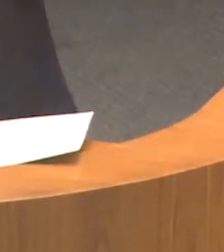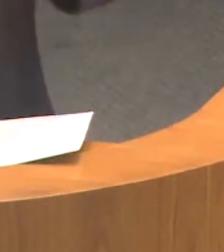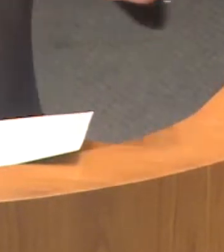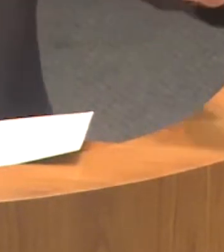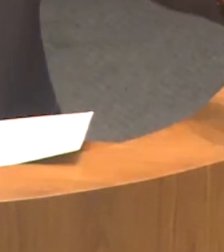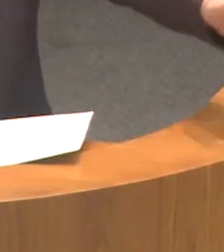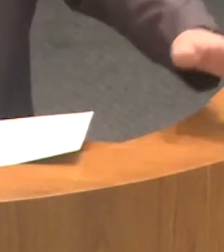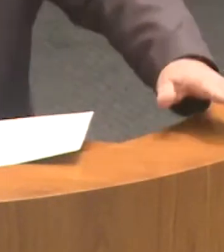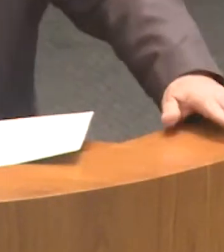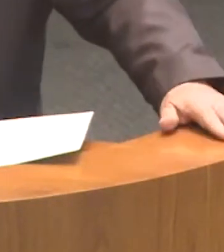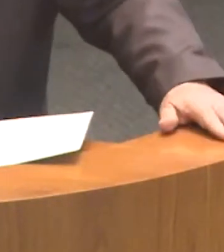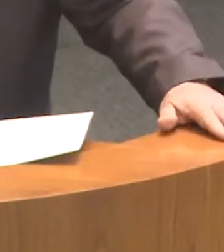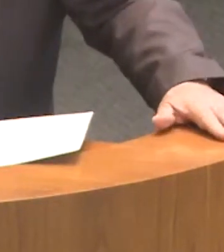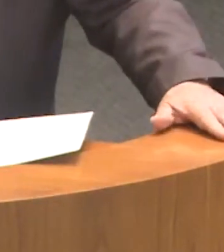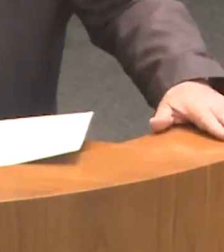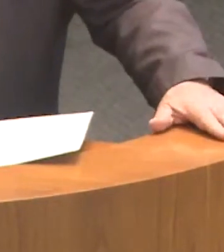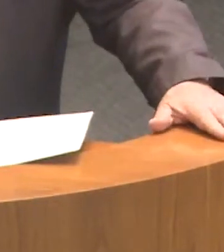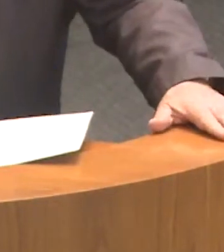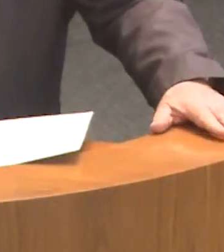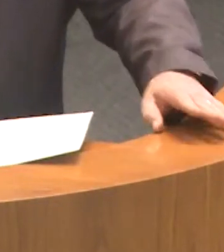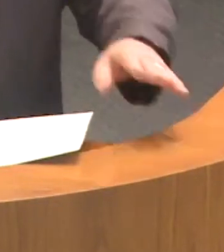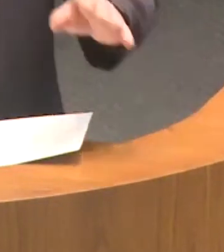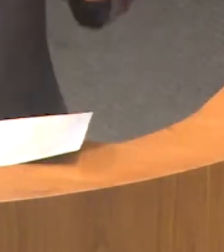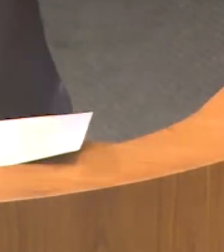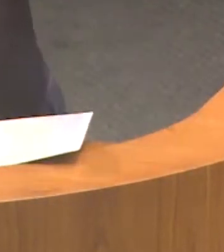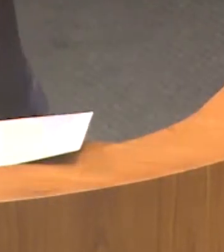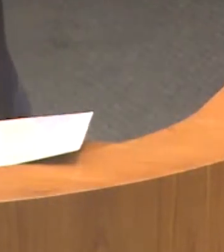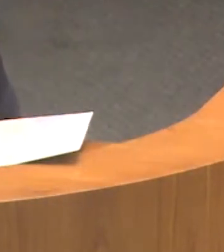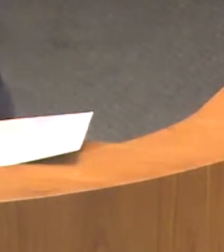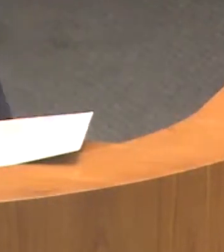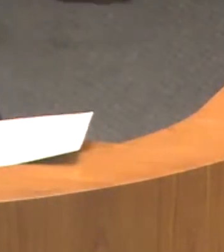tanto na área de